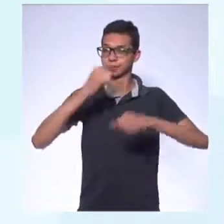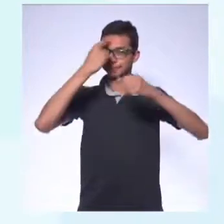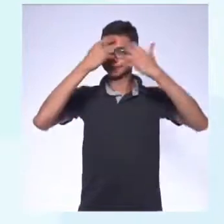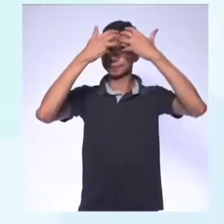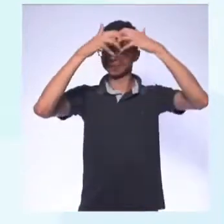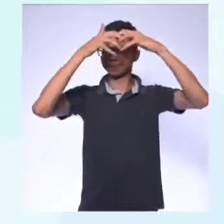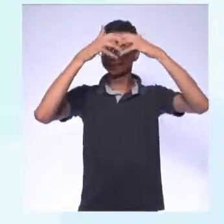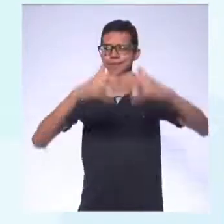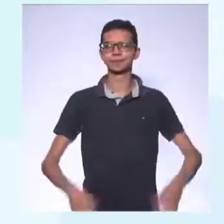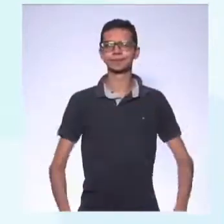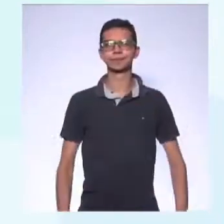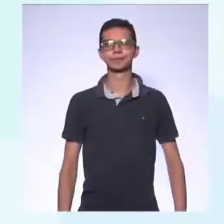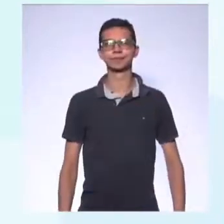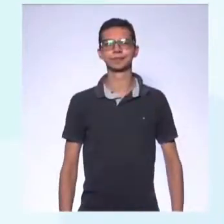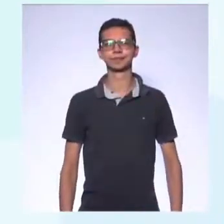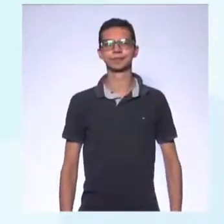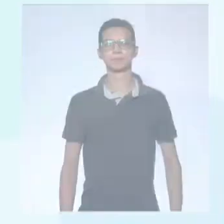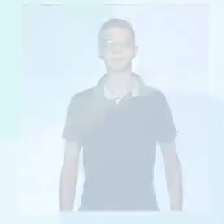isso.